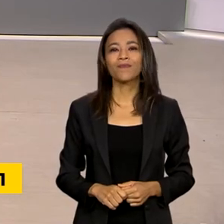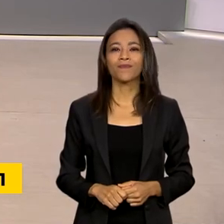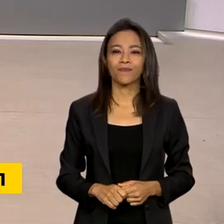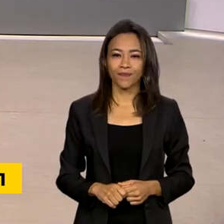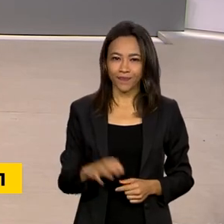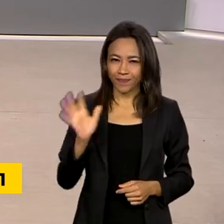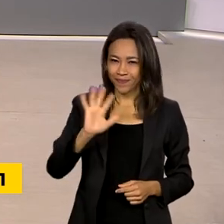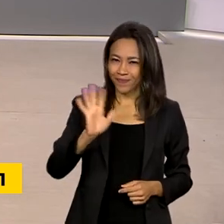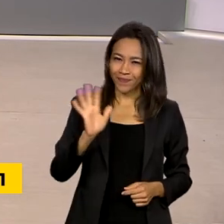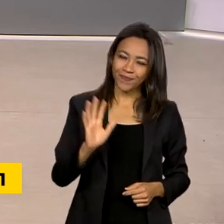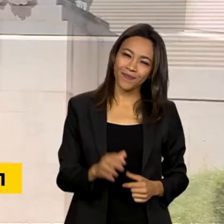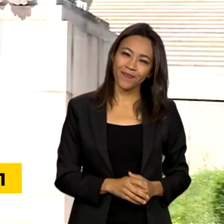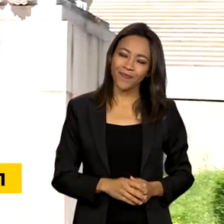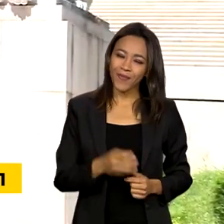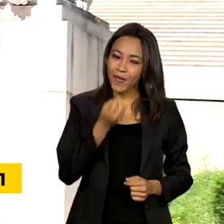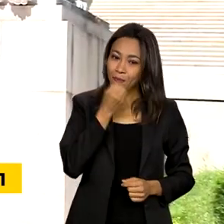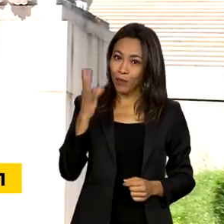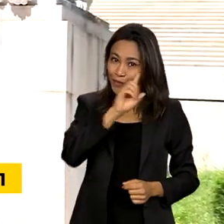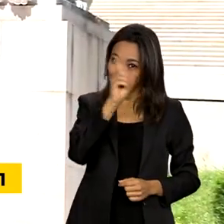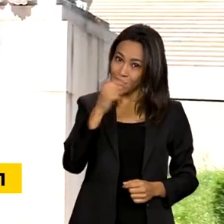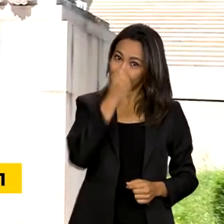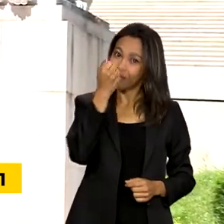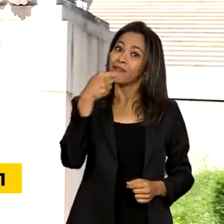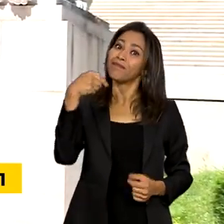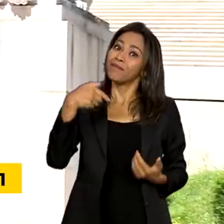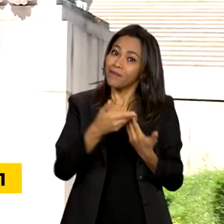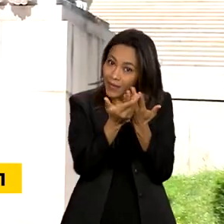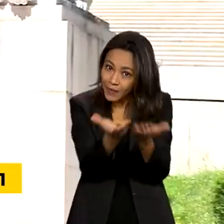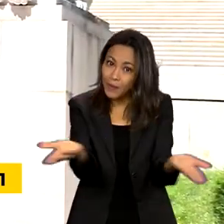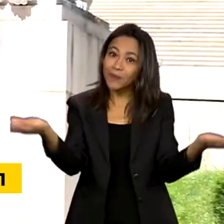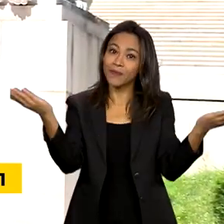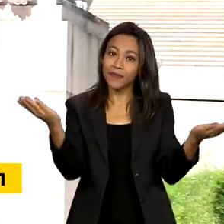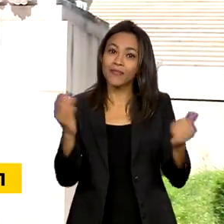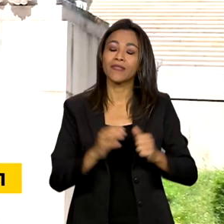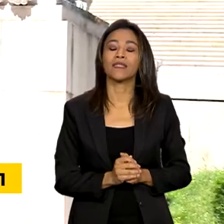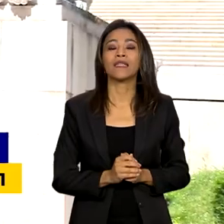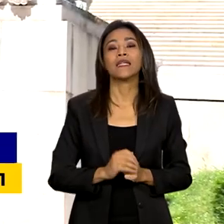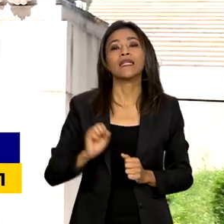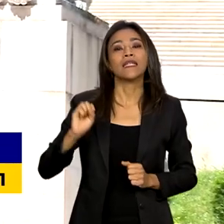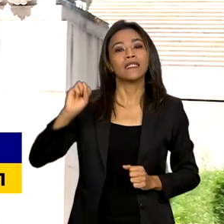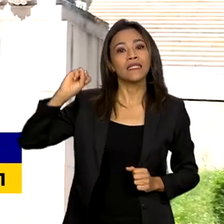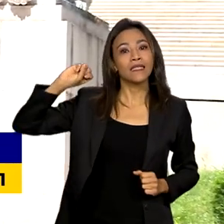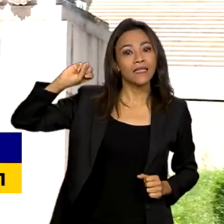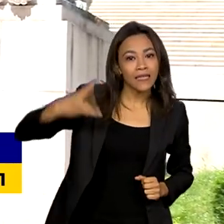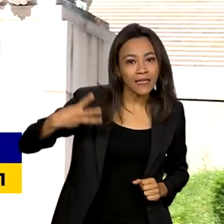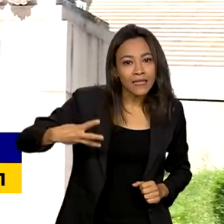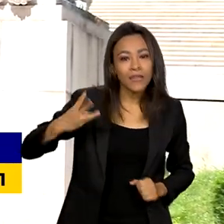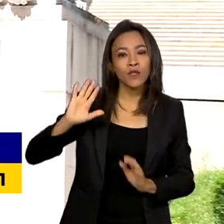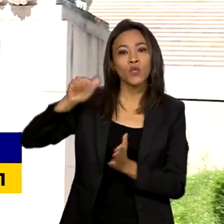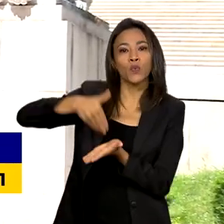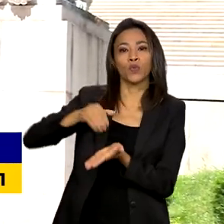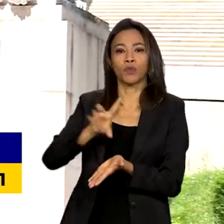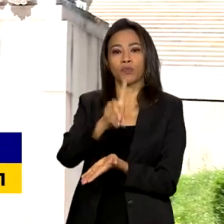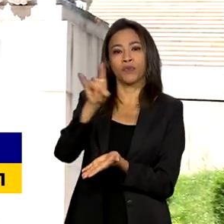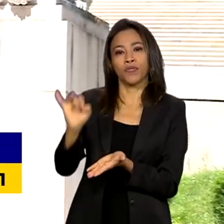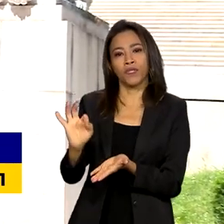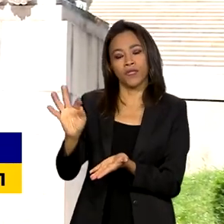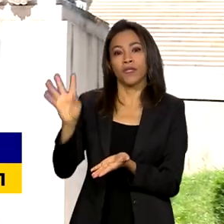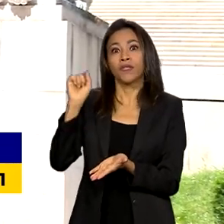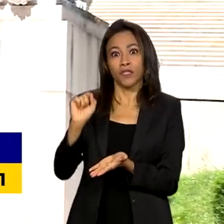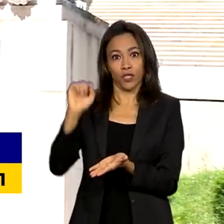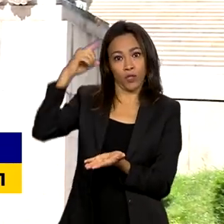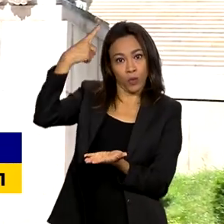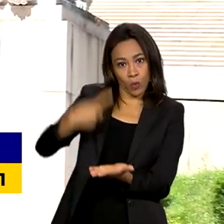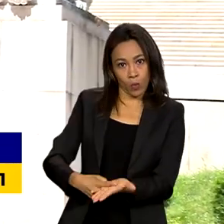Olá, Vanessa. Bom dia a todos. Olha, nesse terceiro e último dia de compromissos oficiais